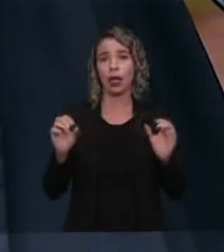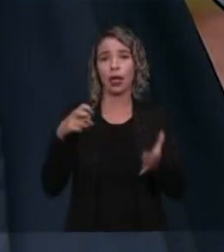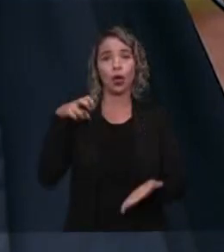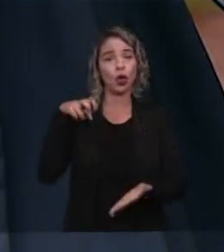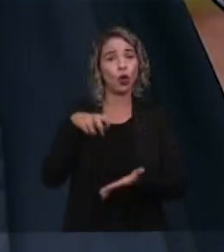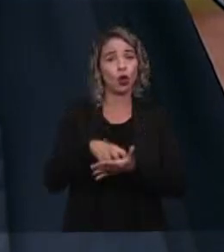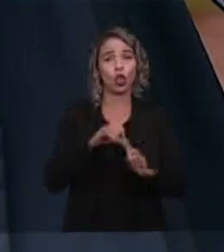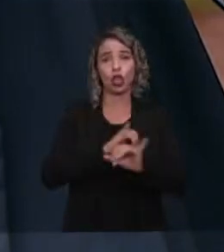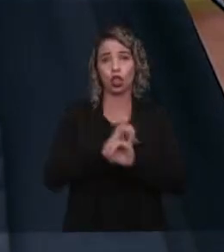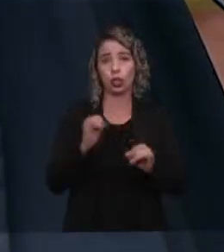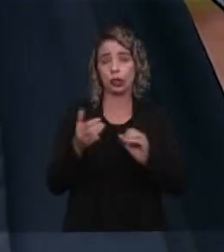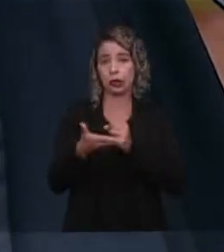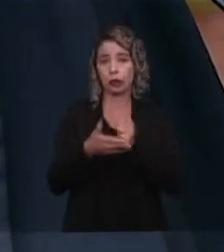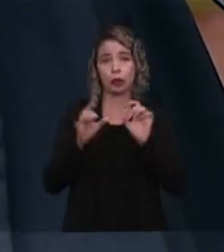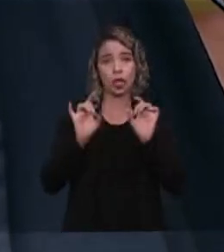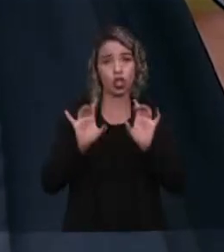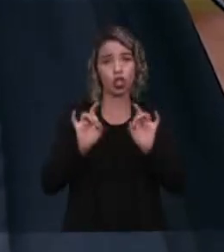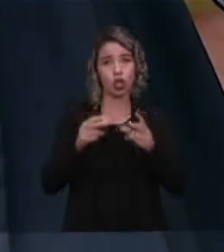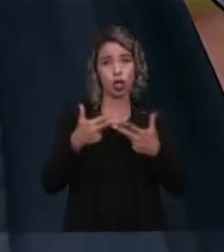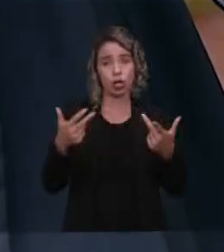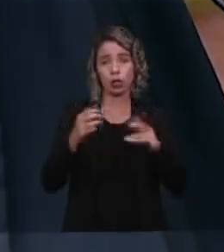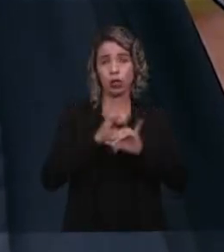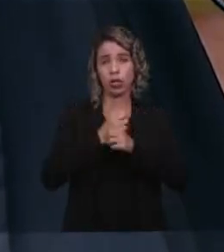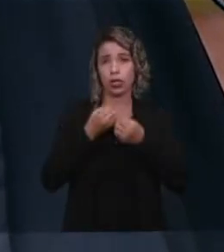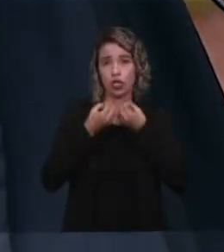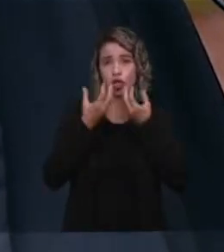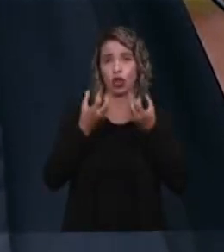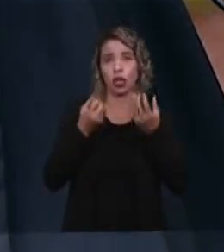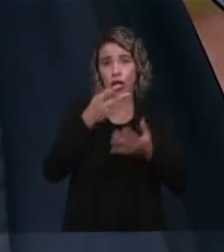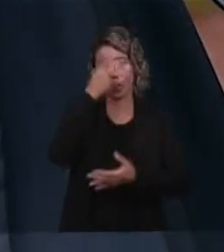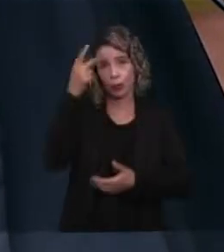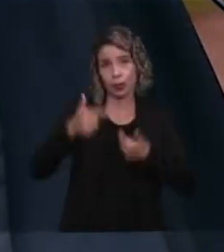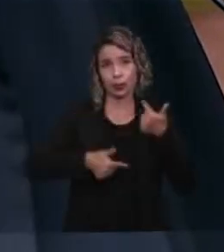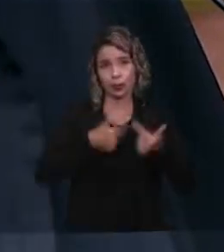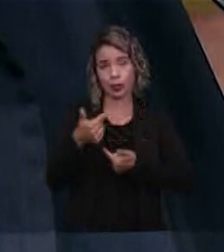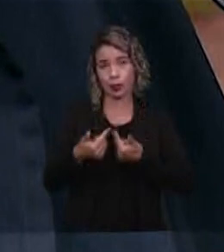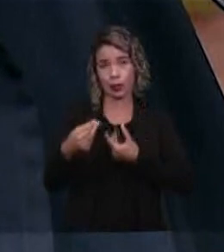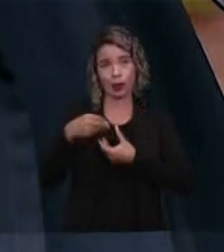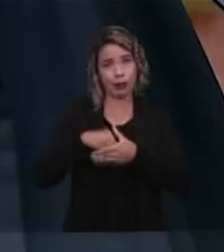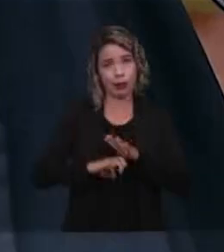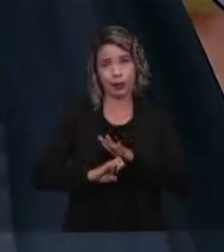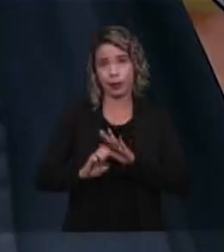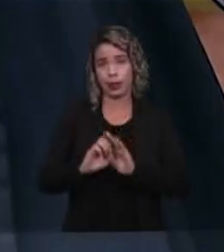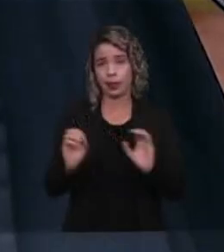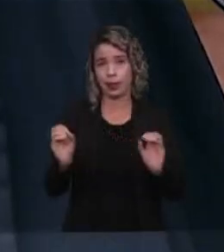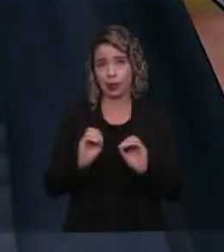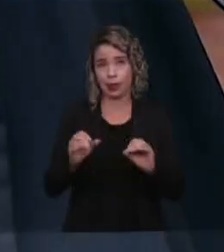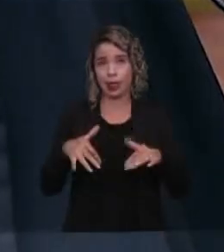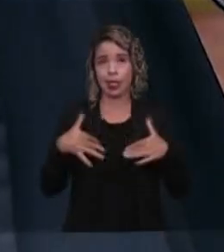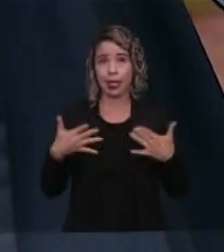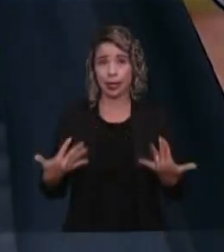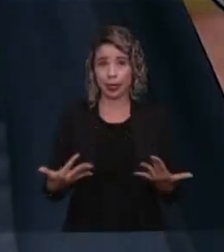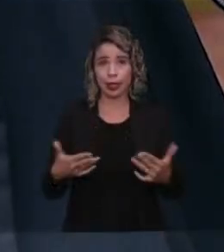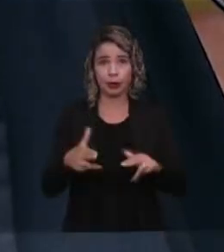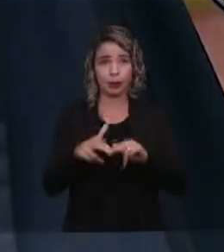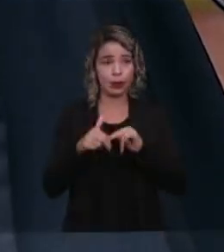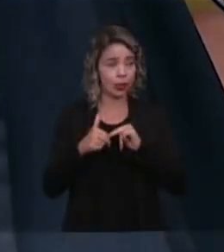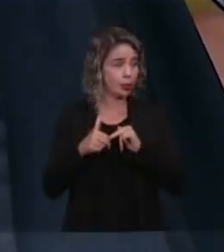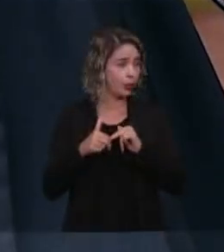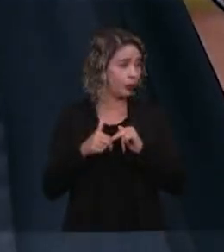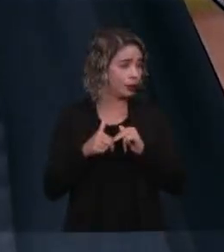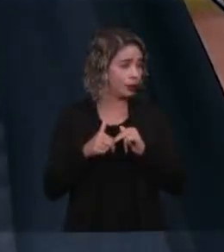será proferida com fundamento apenas nas declarações de agente colaborador. Nesse sentido, precedente do